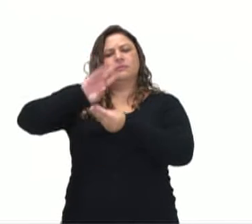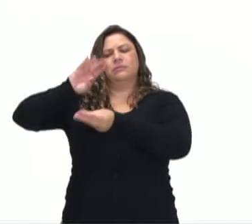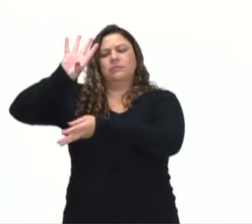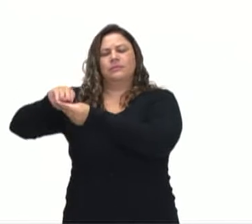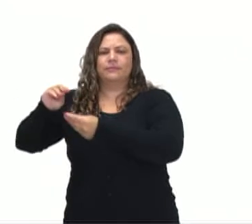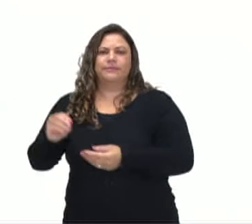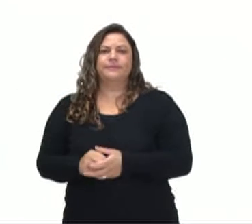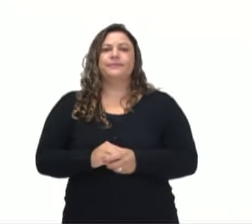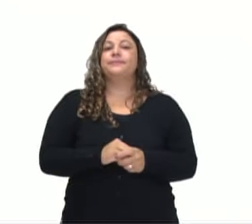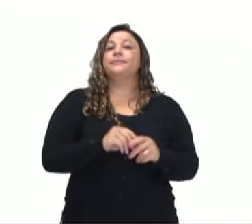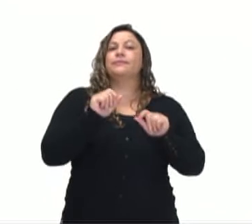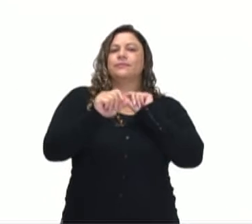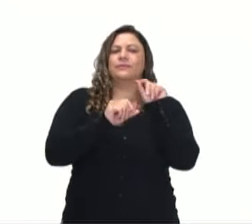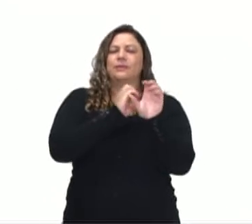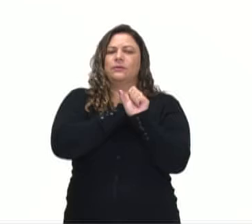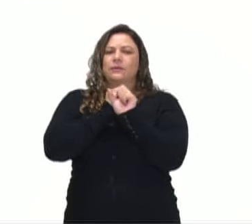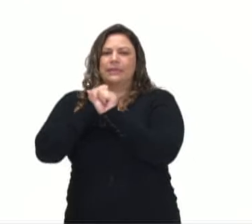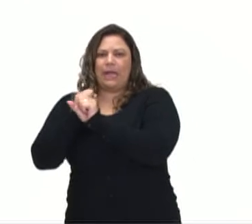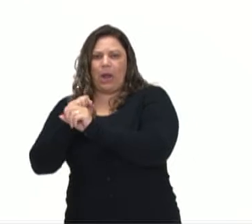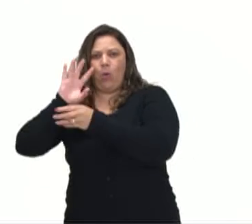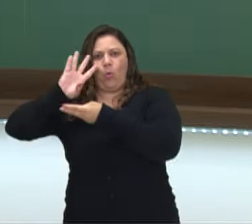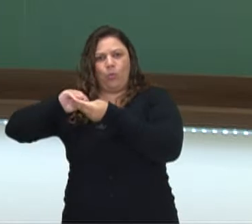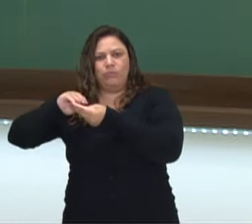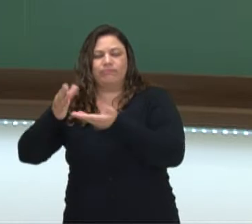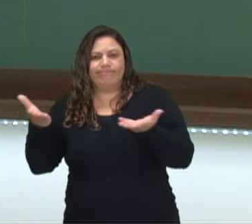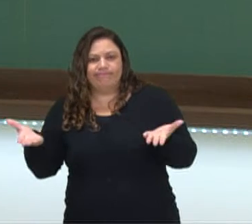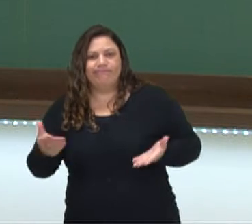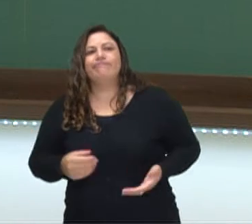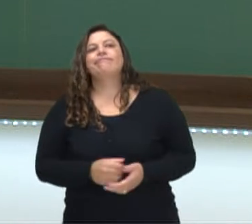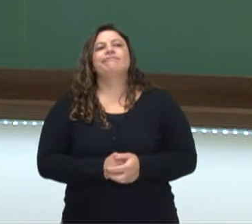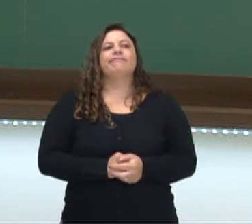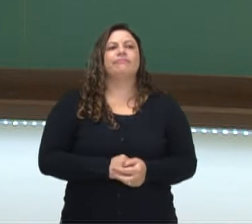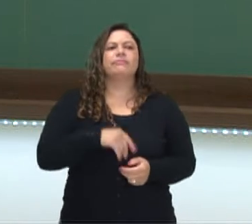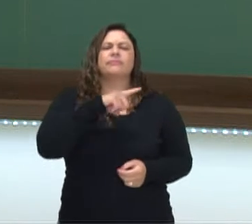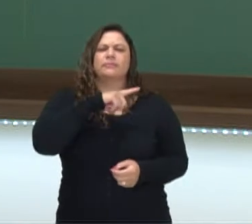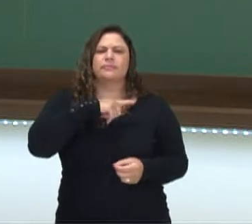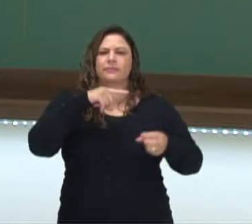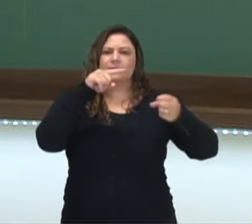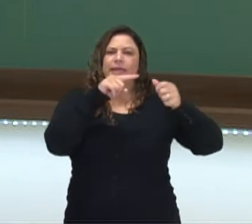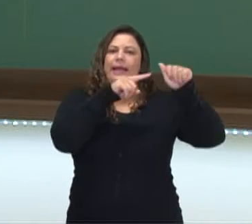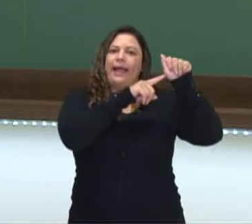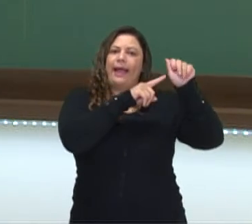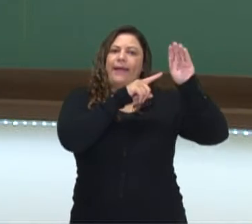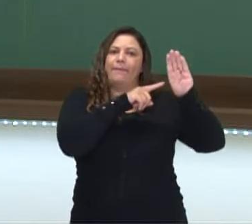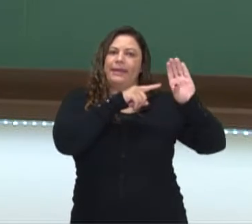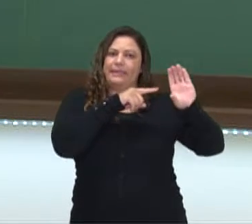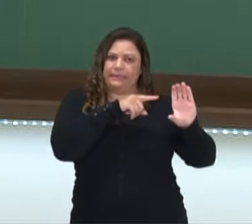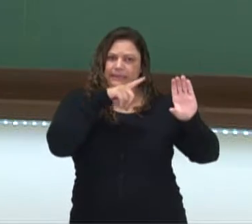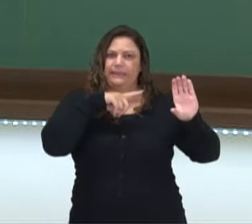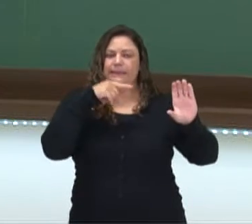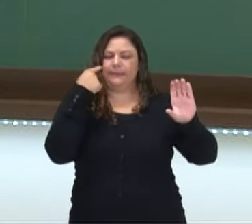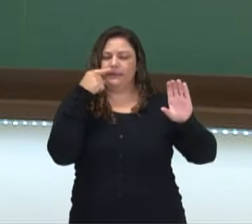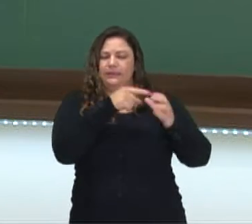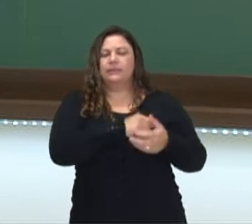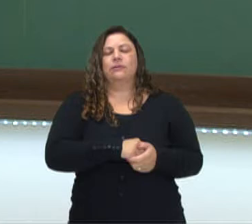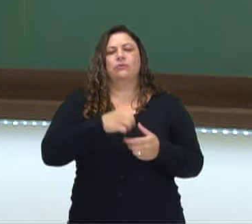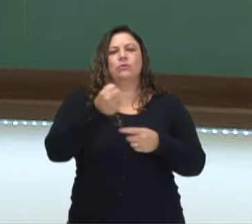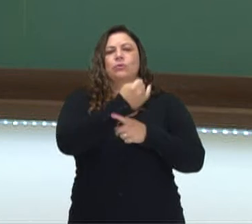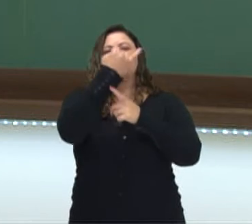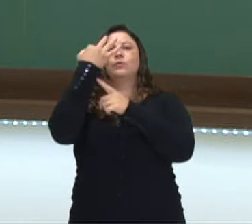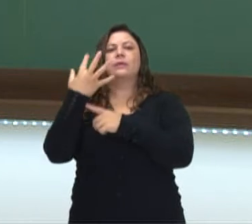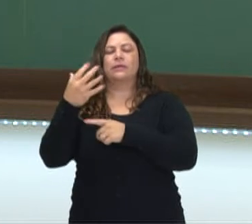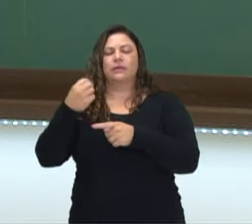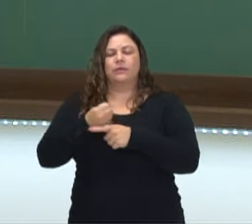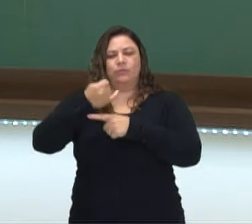economizar cálculos. E é o que nós vamos fazer agora. Eu tenho 3 expressões numéricas com vários expoentes ali, e você vai fazer o